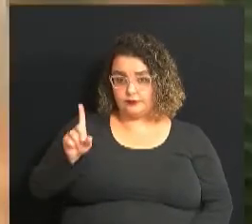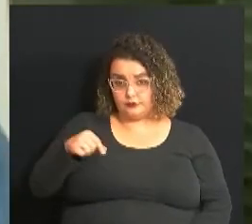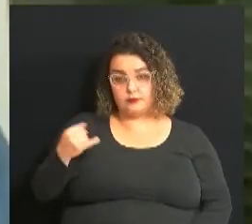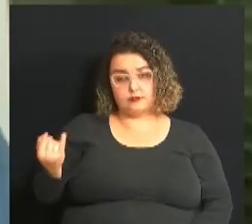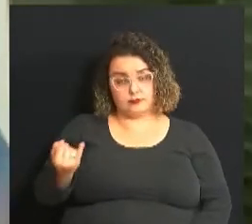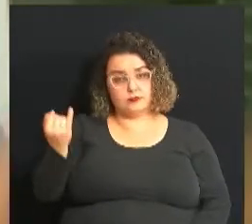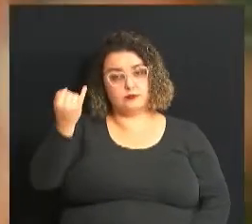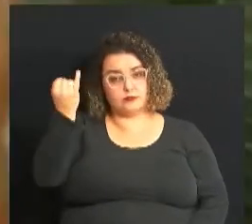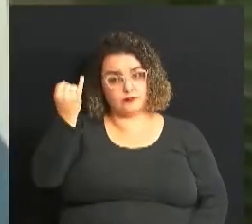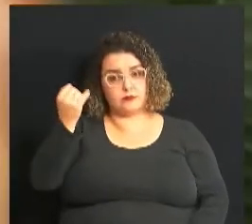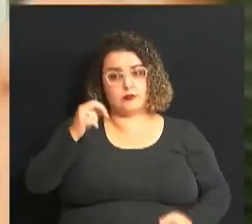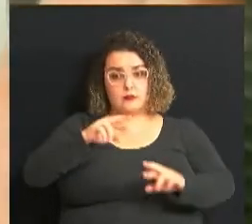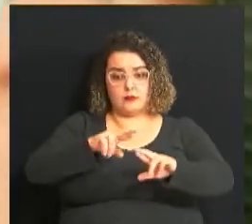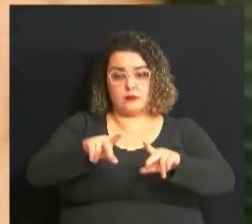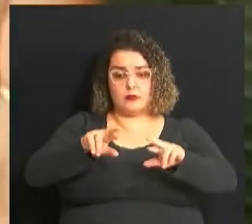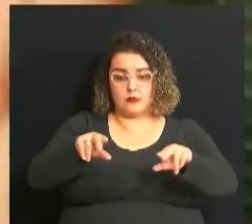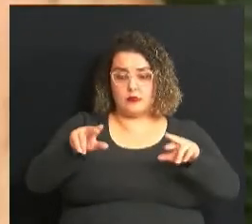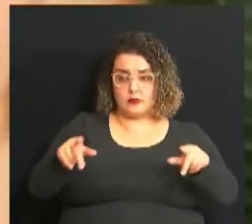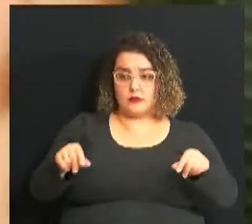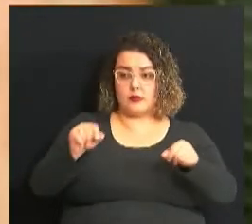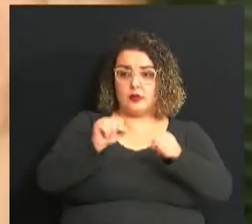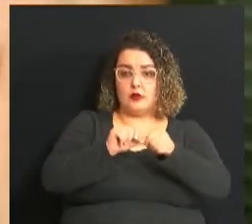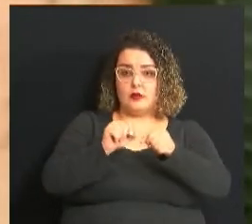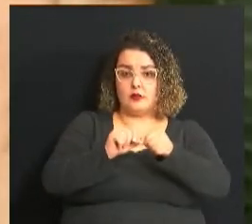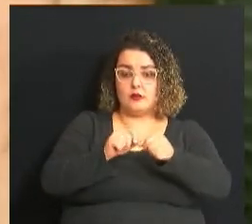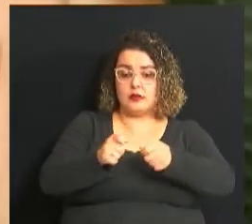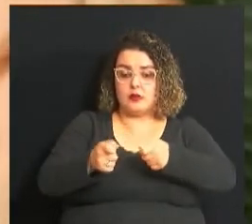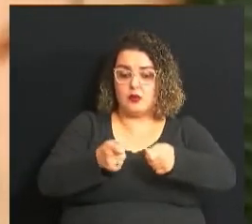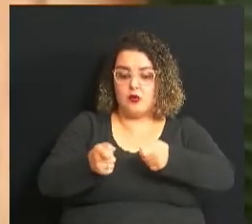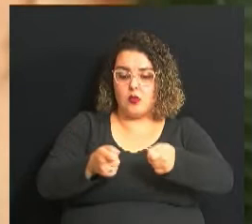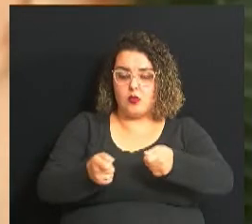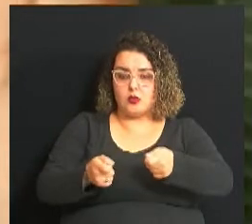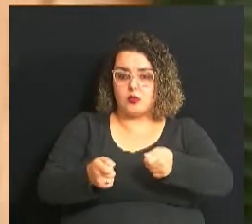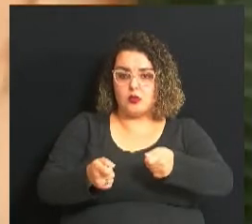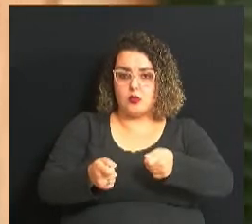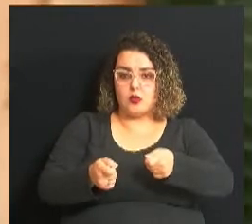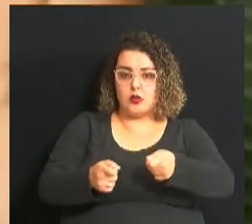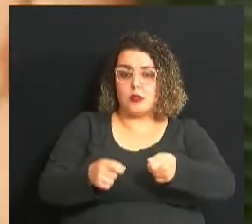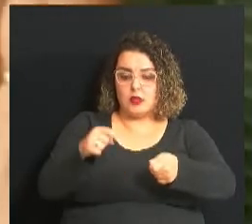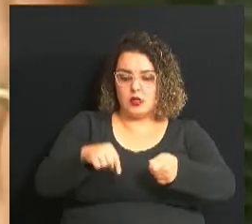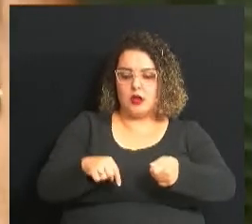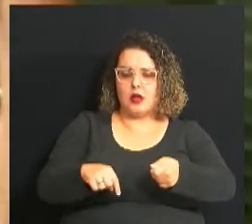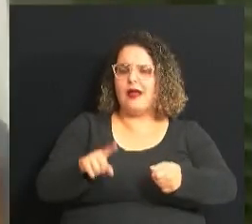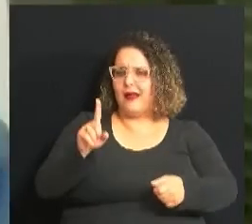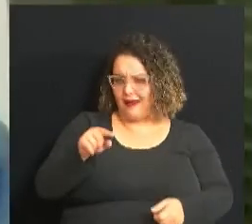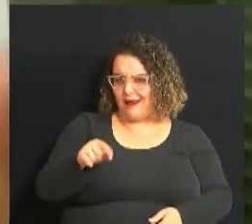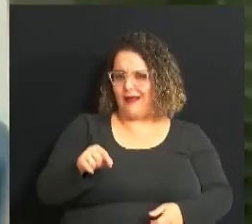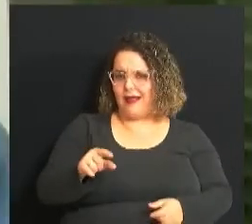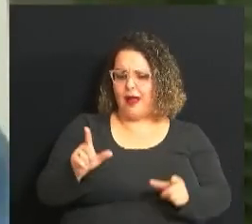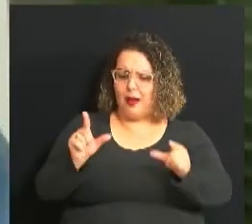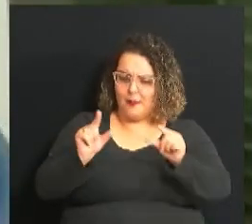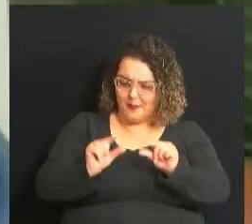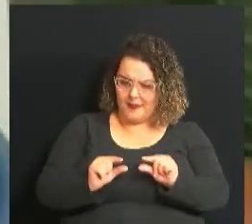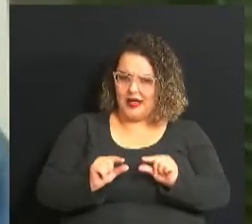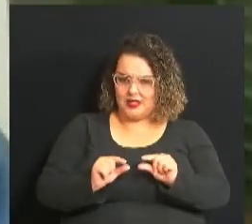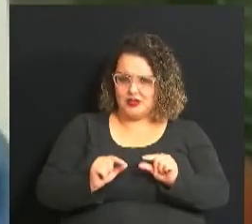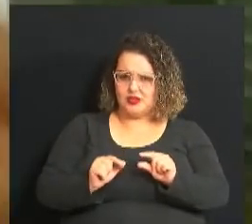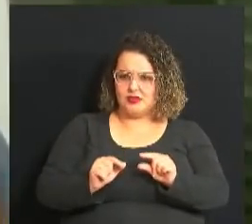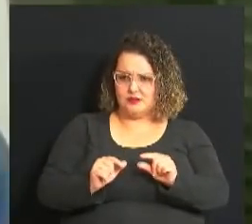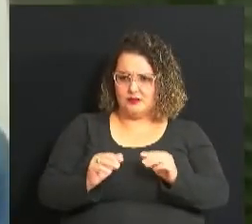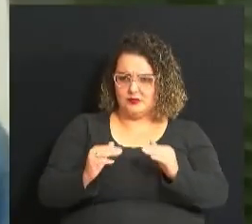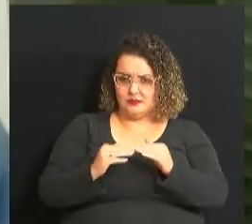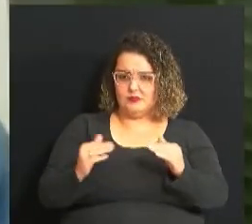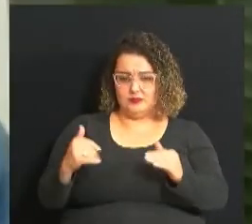gente diferenciar, fazer a dosagem da testosterona para ver se realmente ela está baixa naquele nível, na